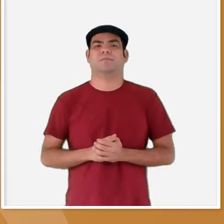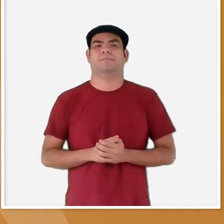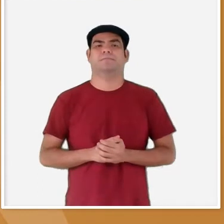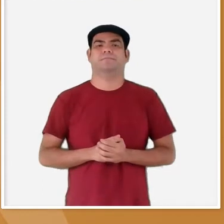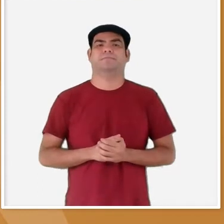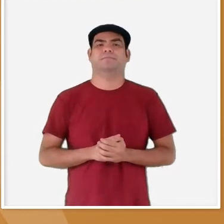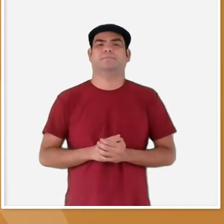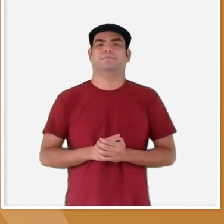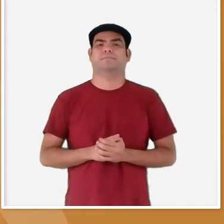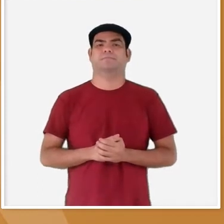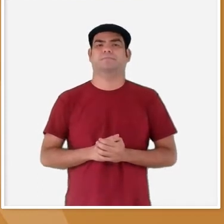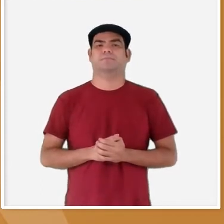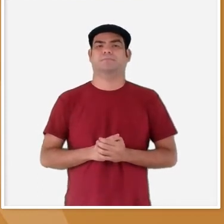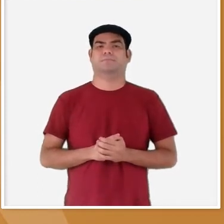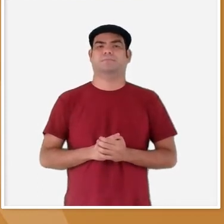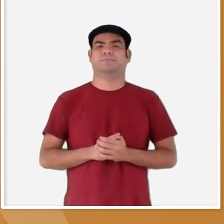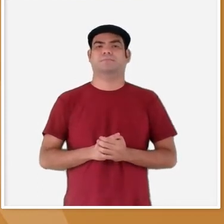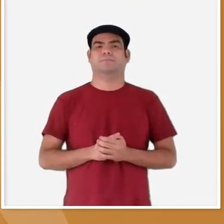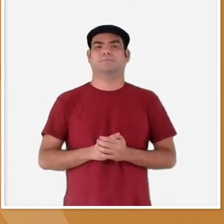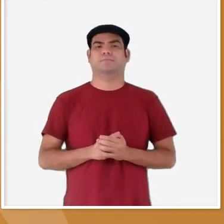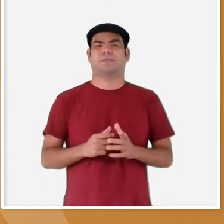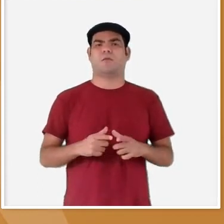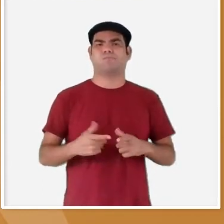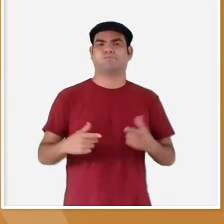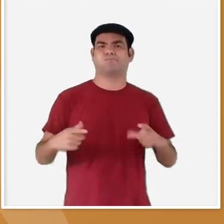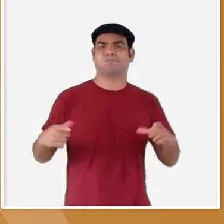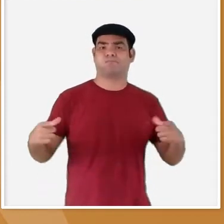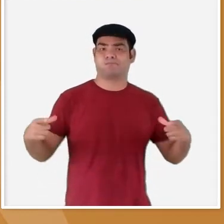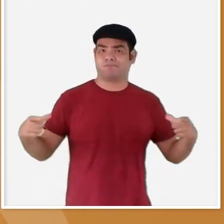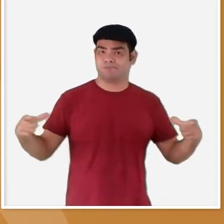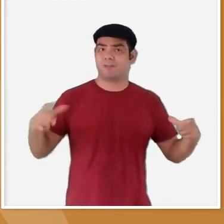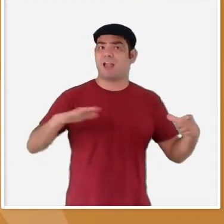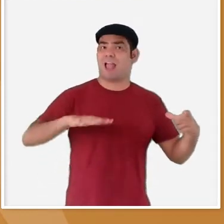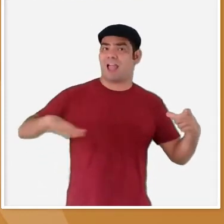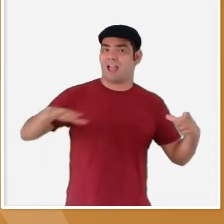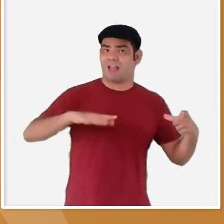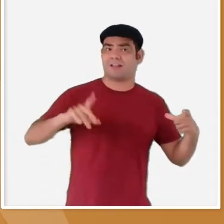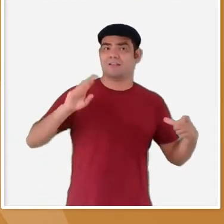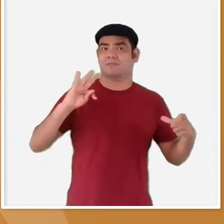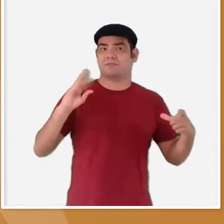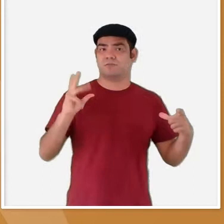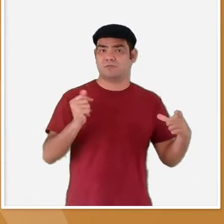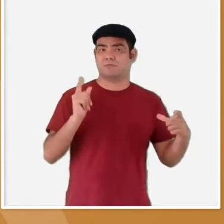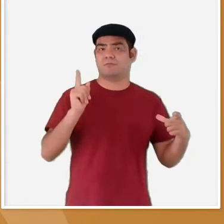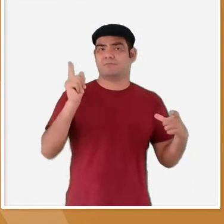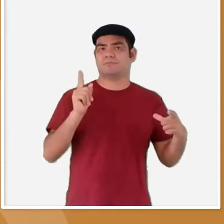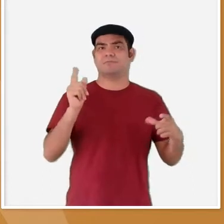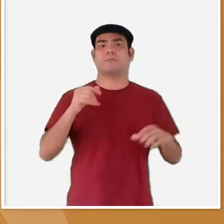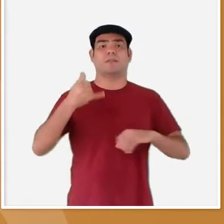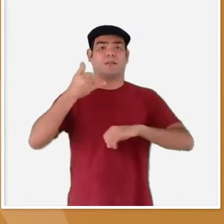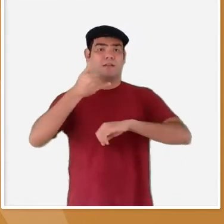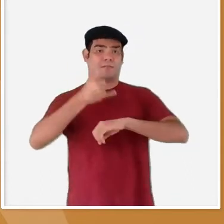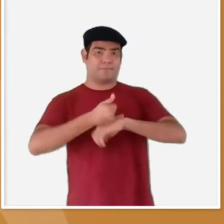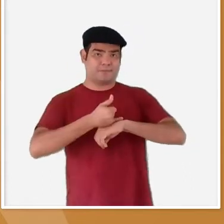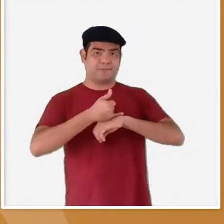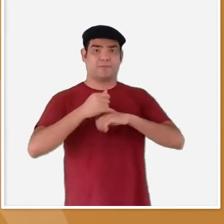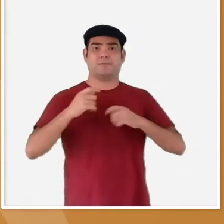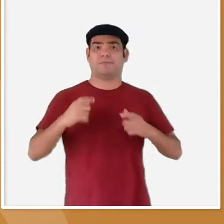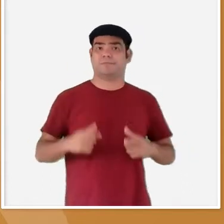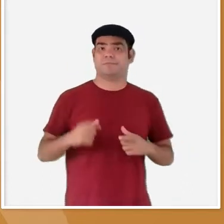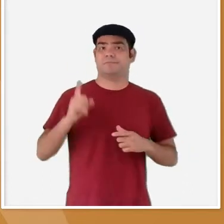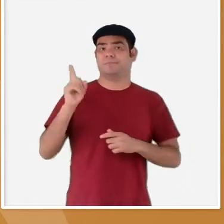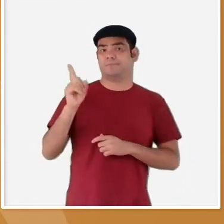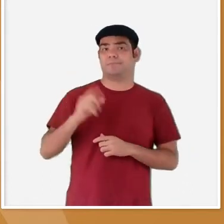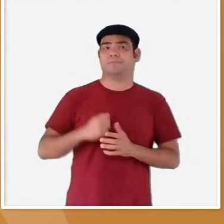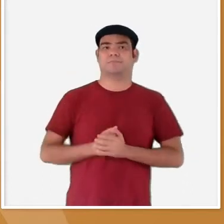1.972.547 km², né? É o México, a sua área total. Nós temos a sua capital, que é a Cidade do México, tá?